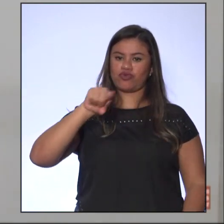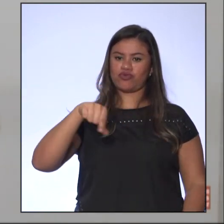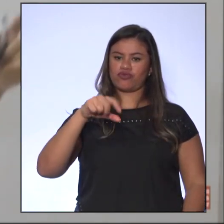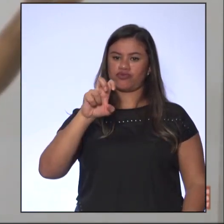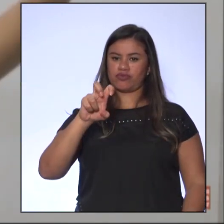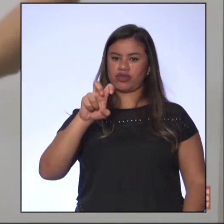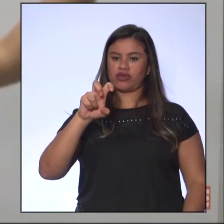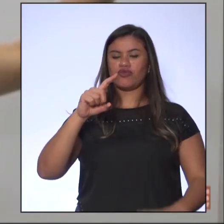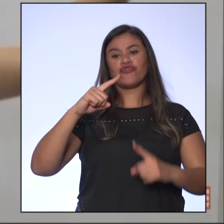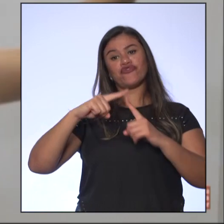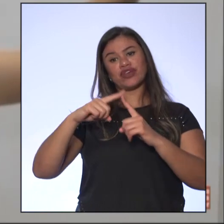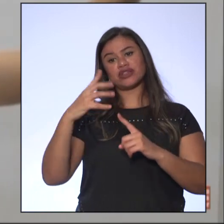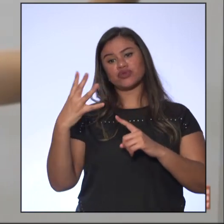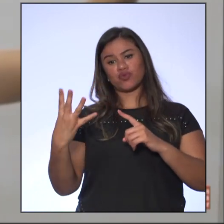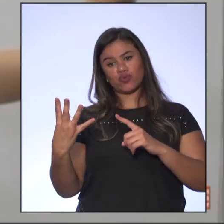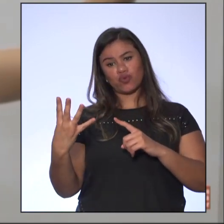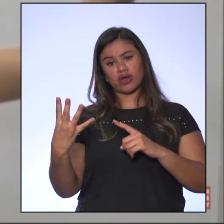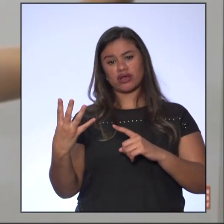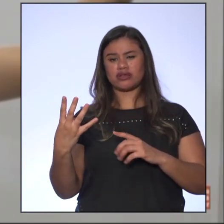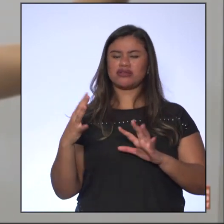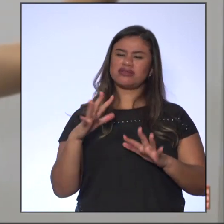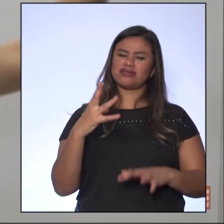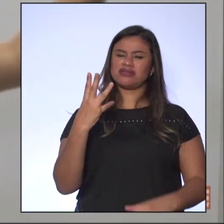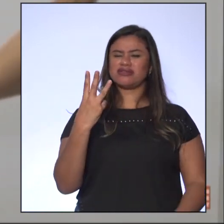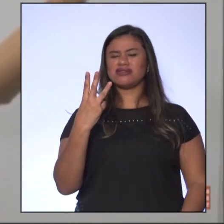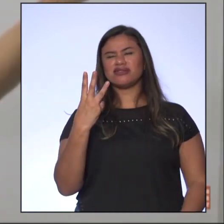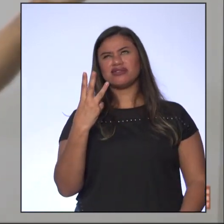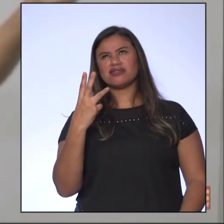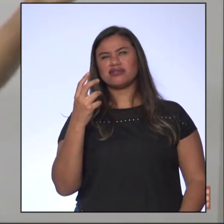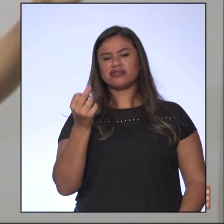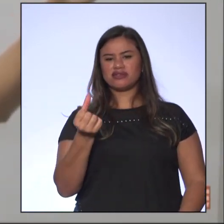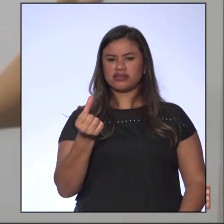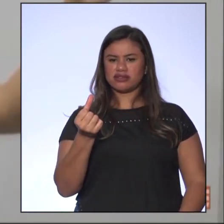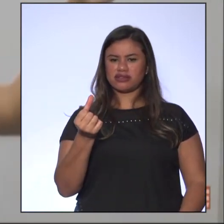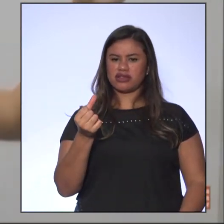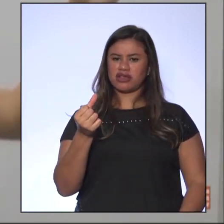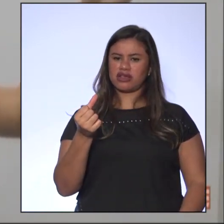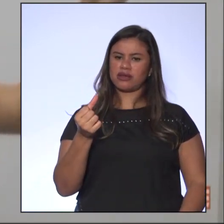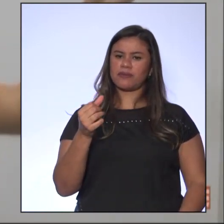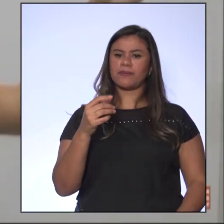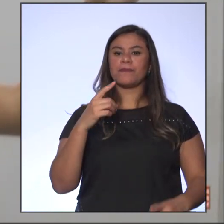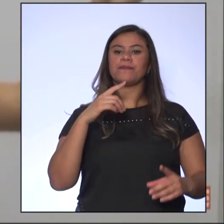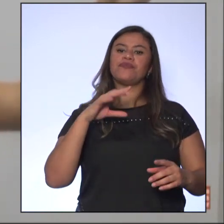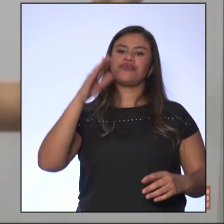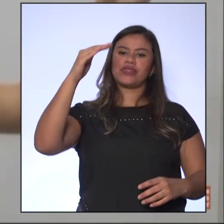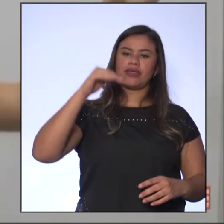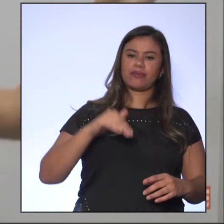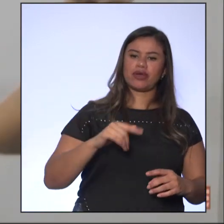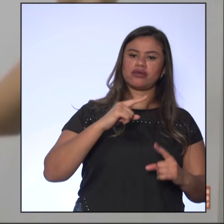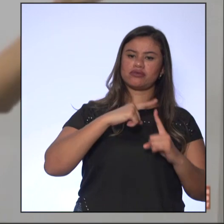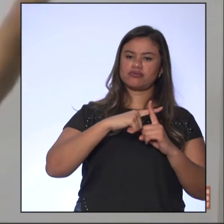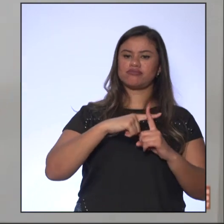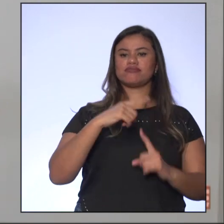vezes 4. Se fosse 9 vezes 4, daria 36. Meio vezes 4 é 2, vai dar 38. Isso